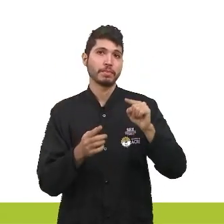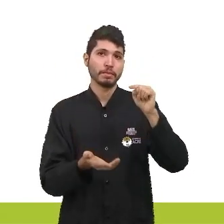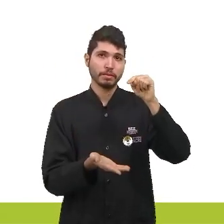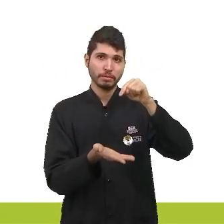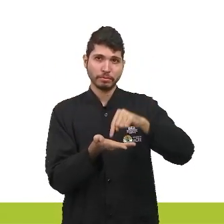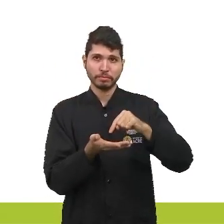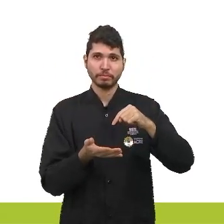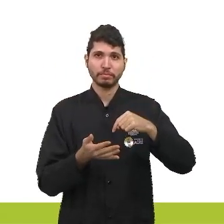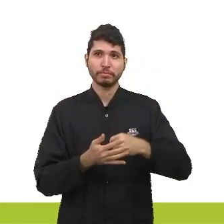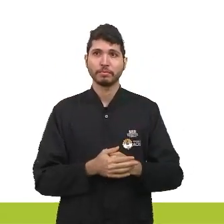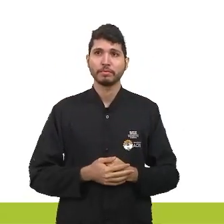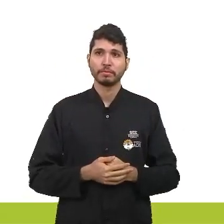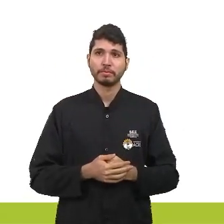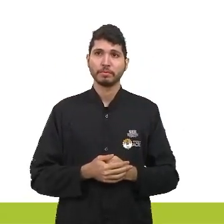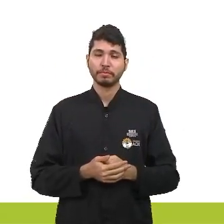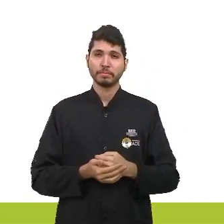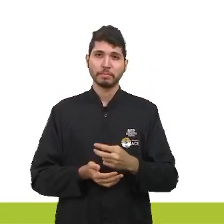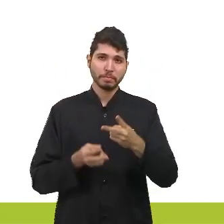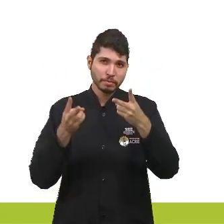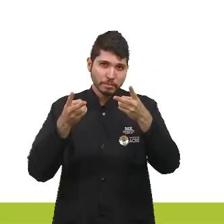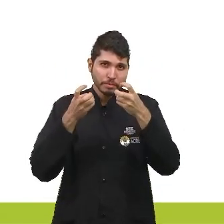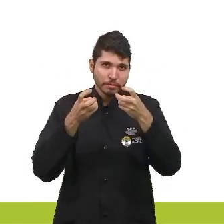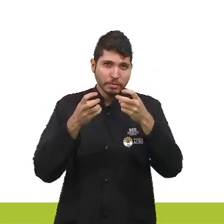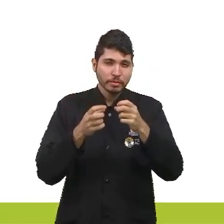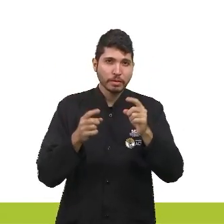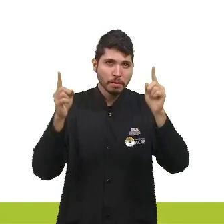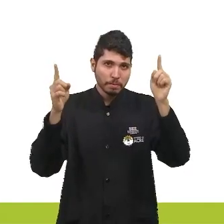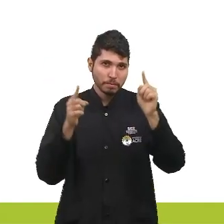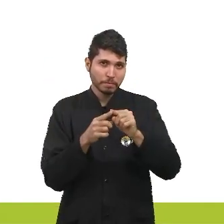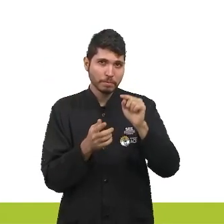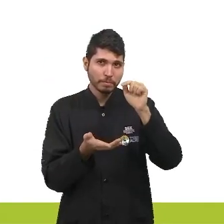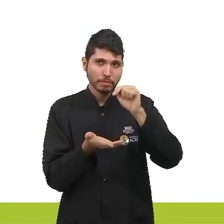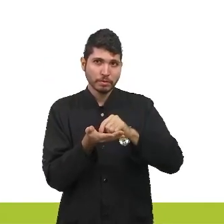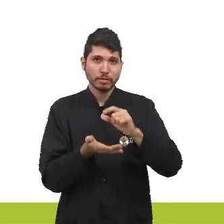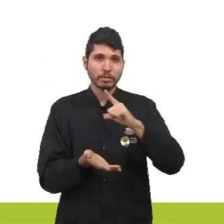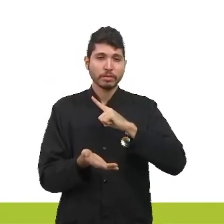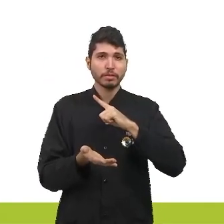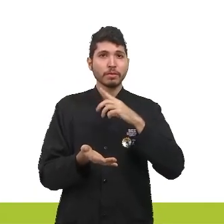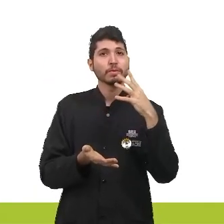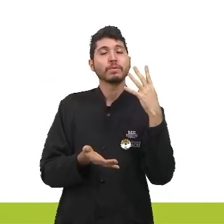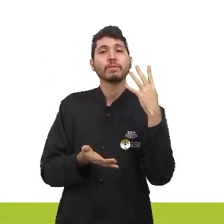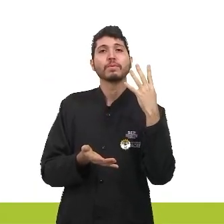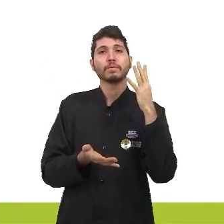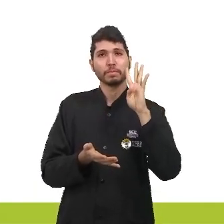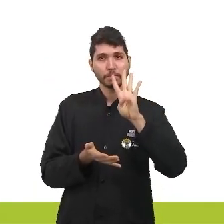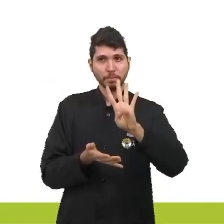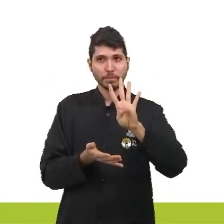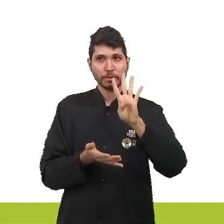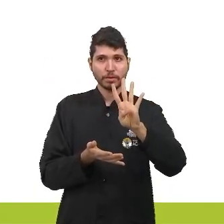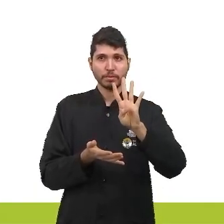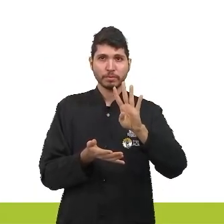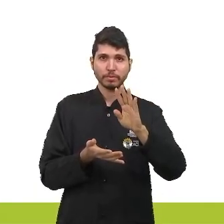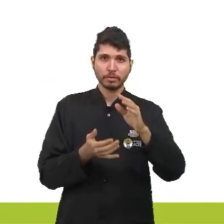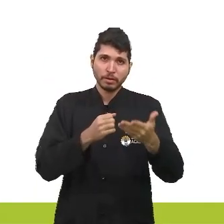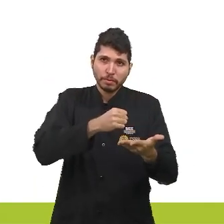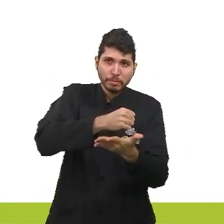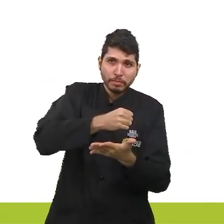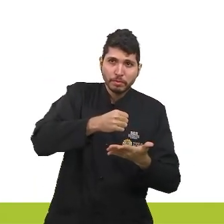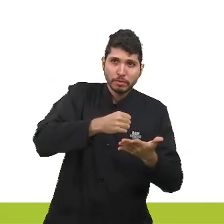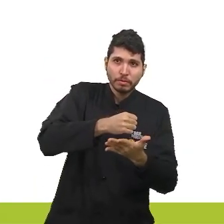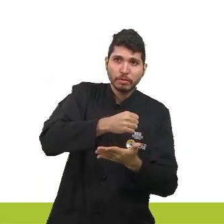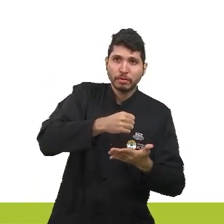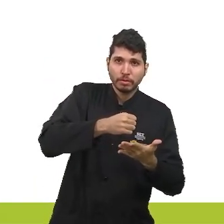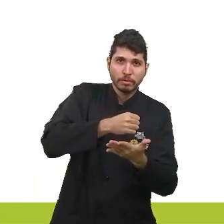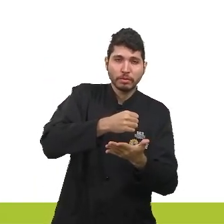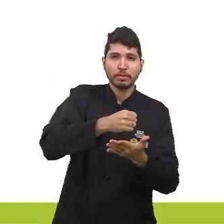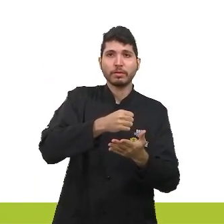aqui tem um vértice, aqui um vértice, e lá atrás tem outro vértice. Então, nós temos 4 nas faces de baixo e 4 aqui nessas faces